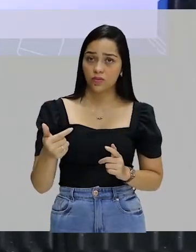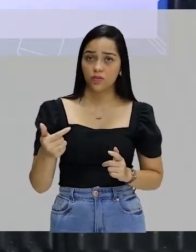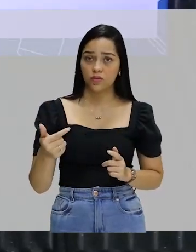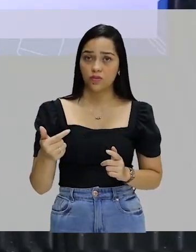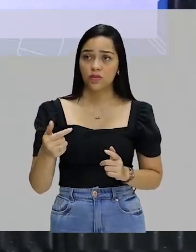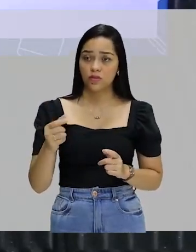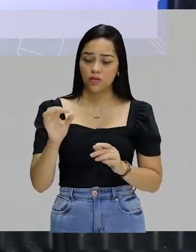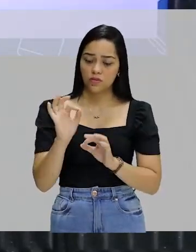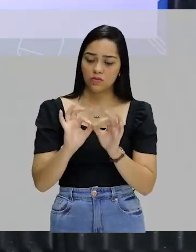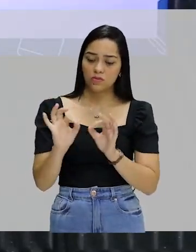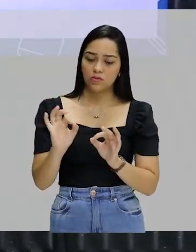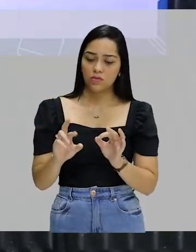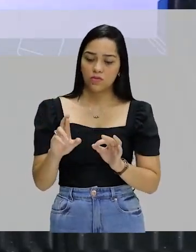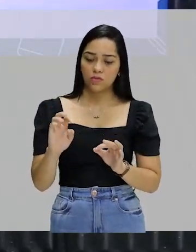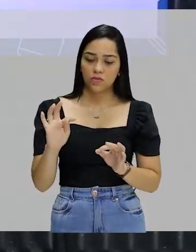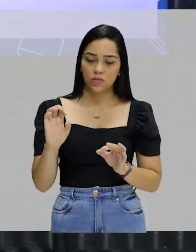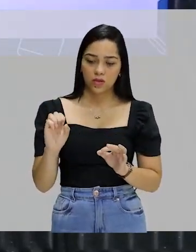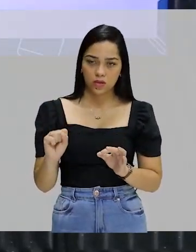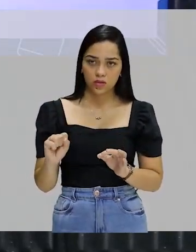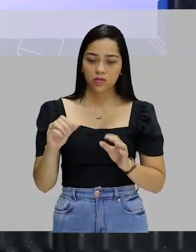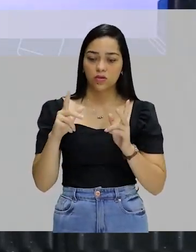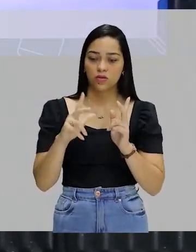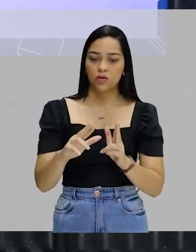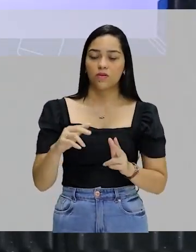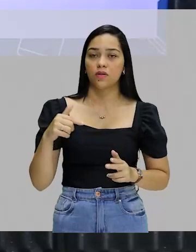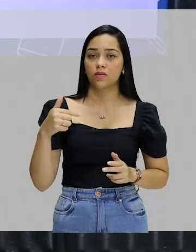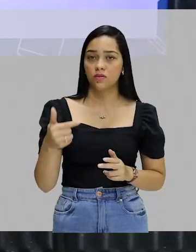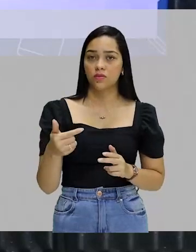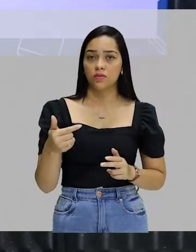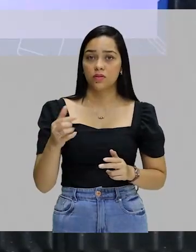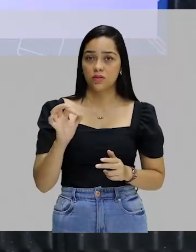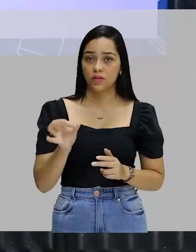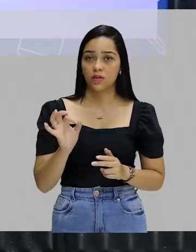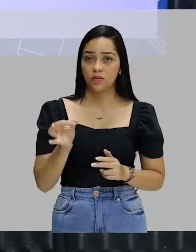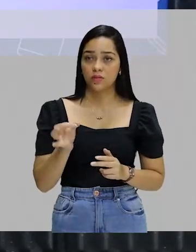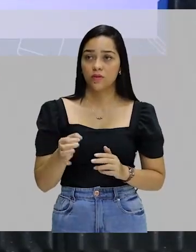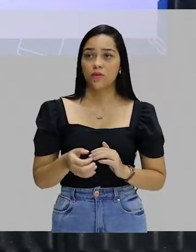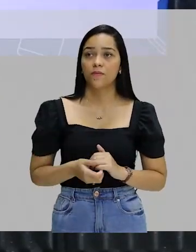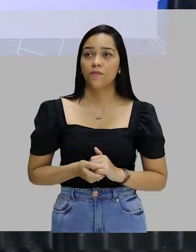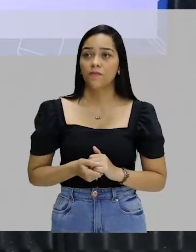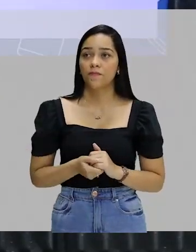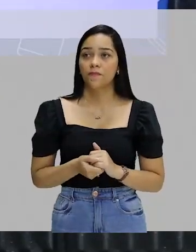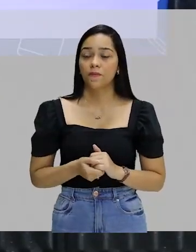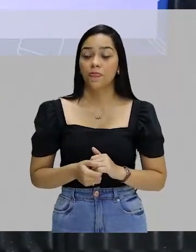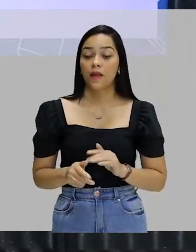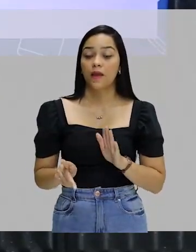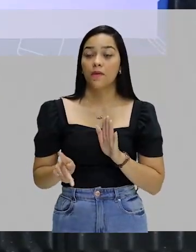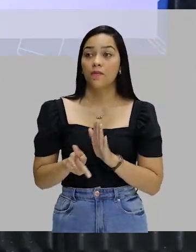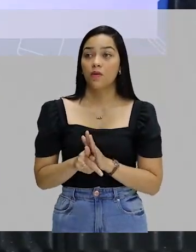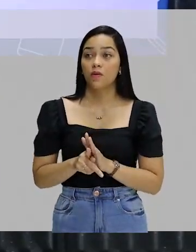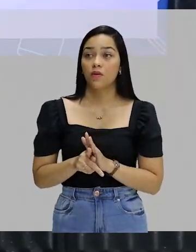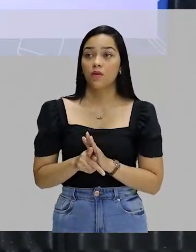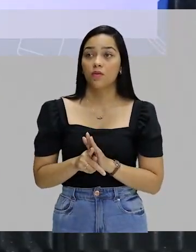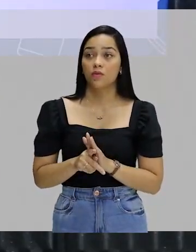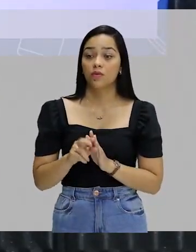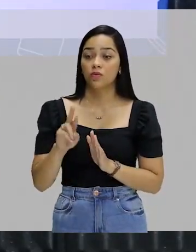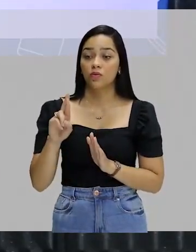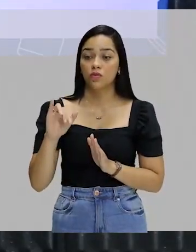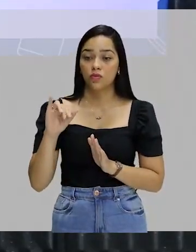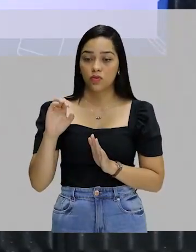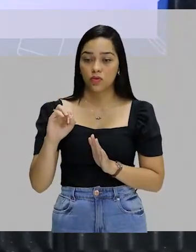fez a continha, o resto foi igual a 2, certo? O elemento ele pertence à série do